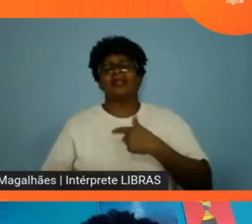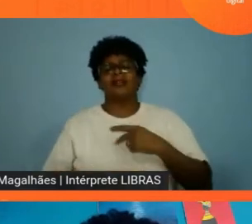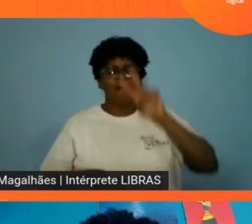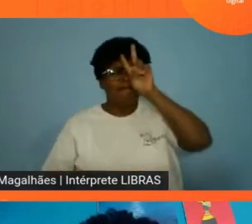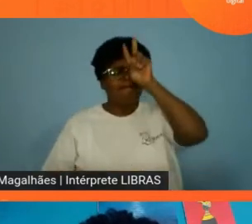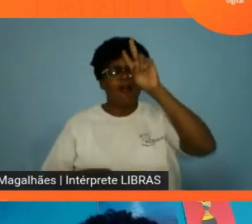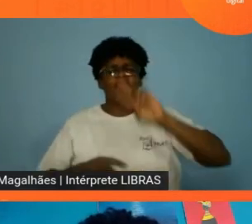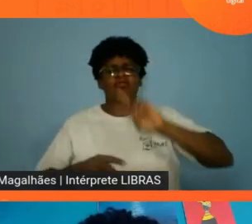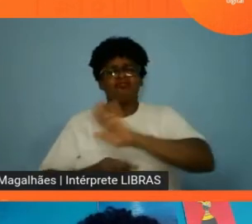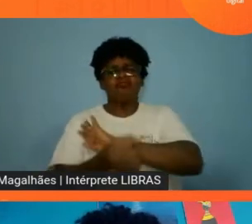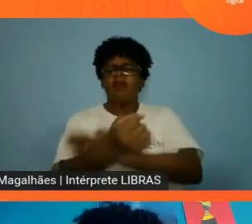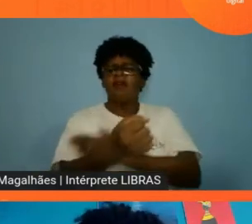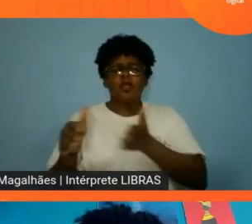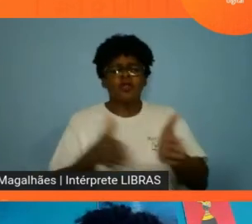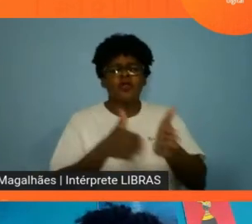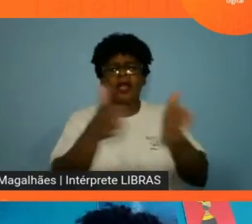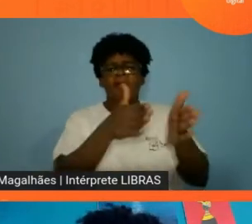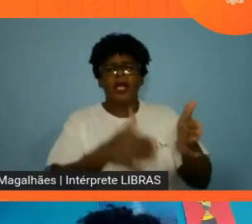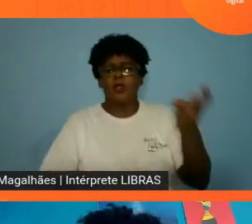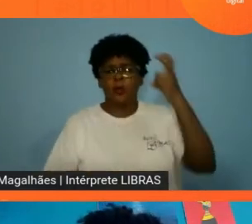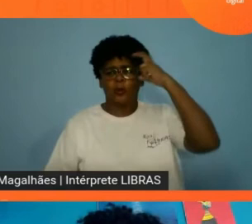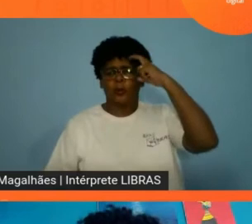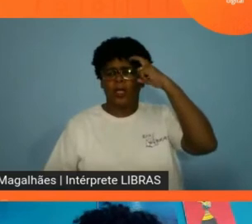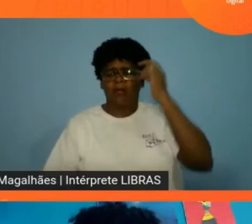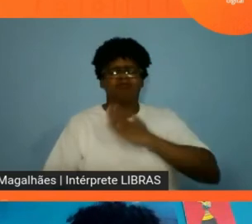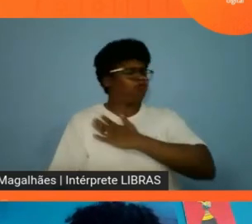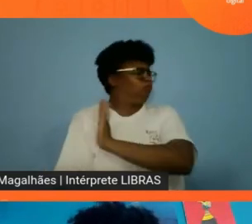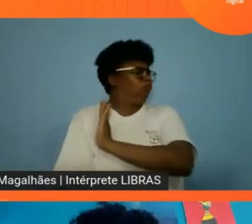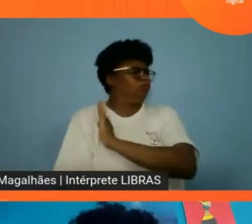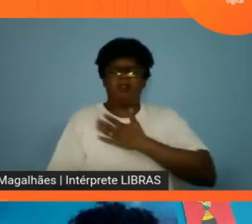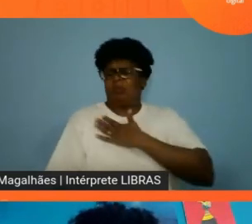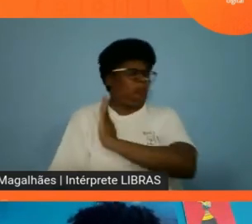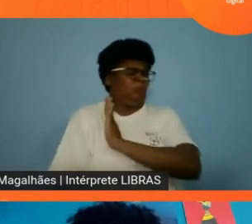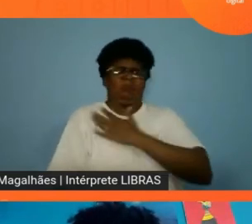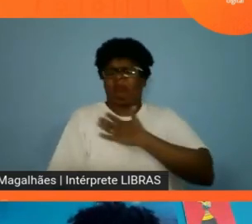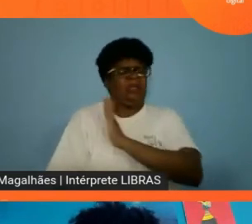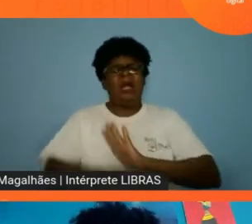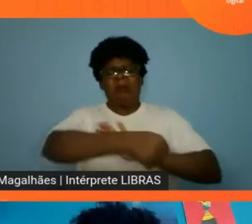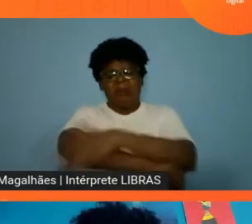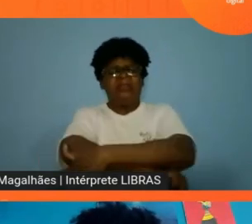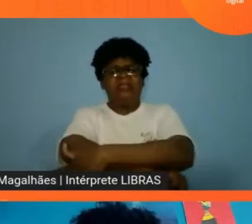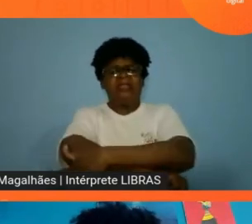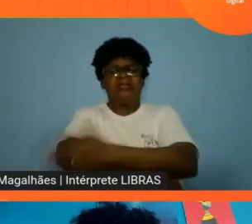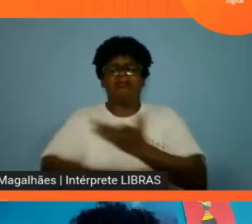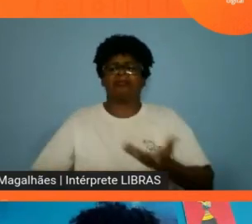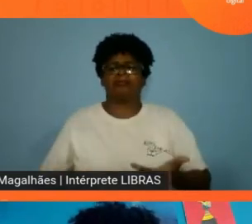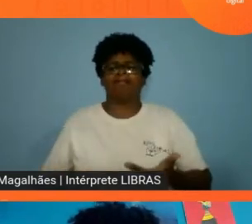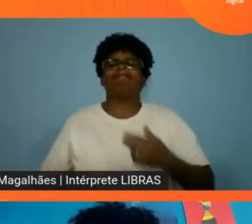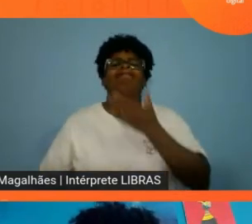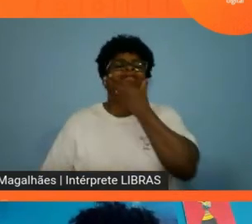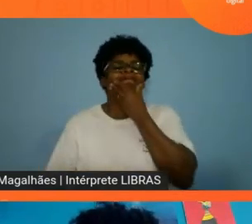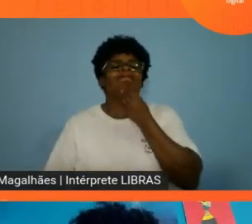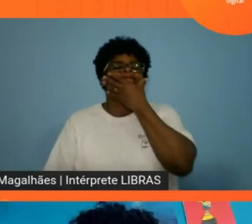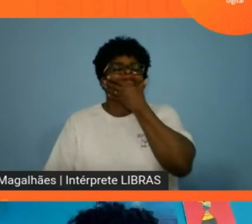fortemente por causa de uma cultura racista, né? Uma cultura racista e machista, que